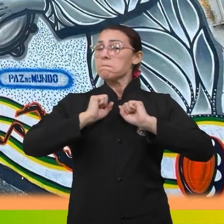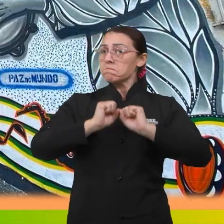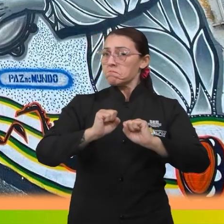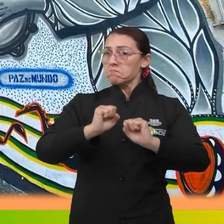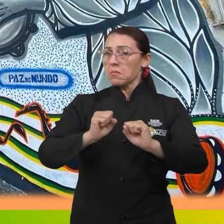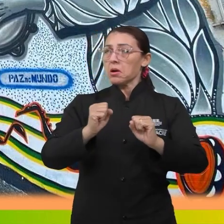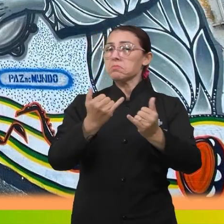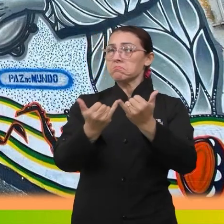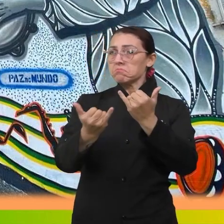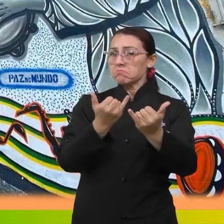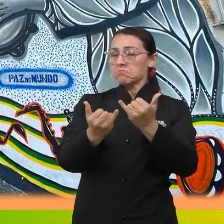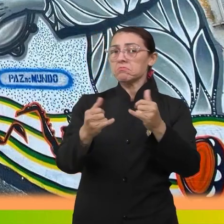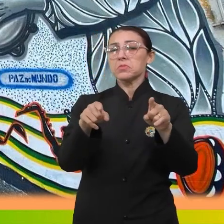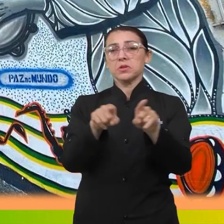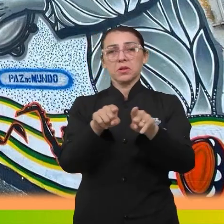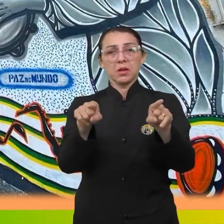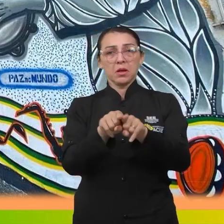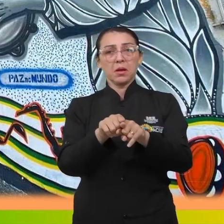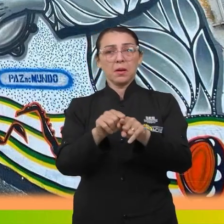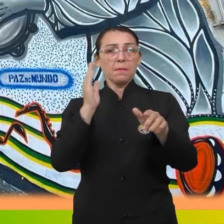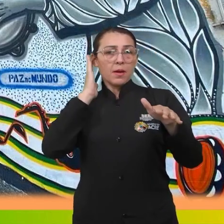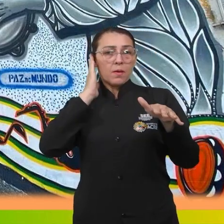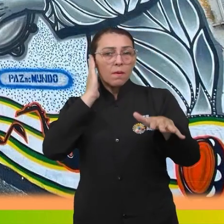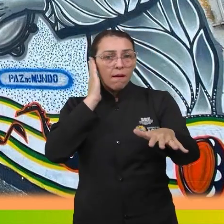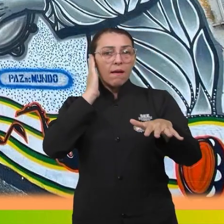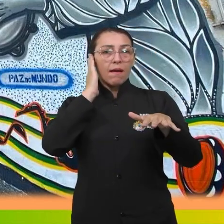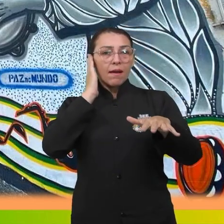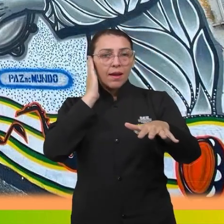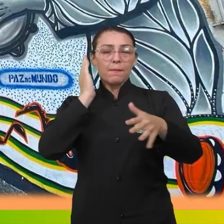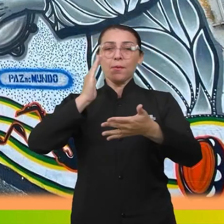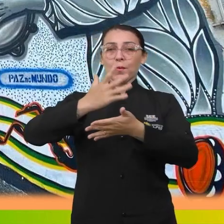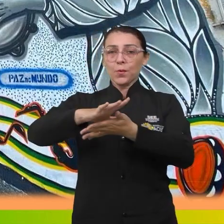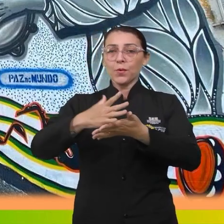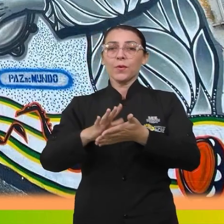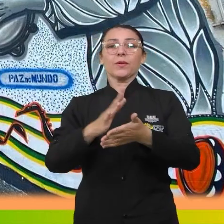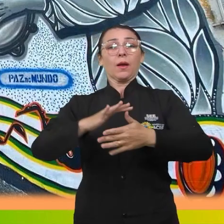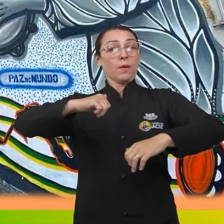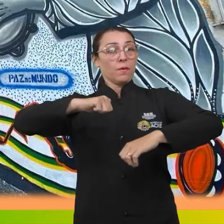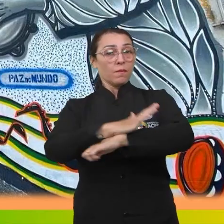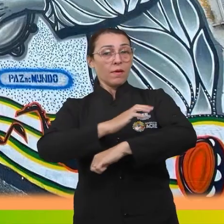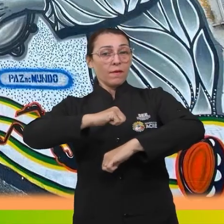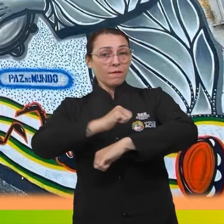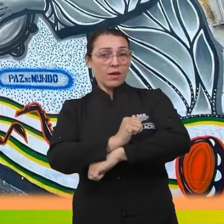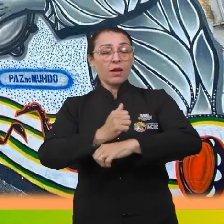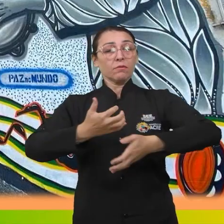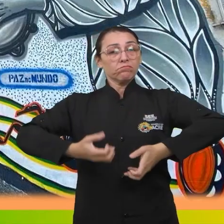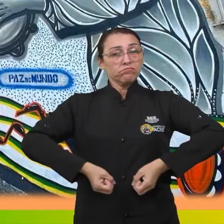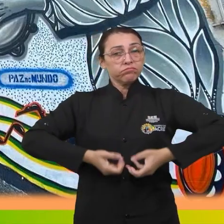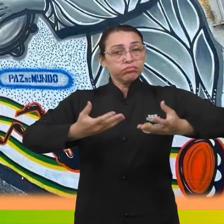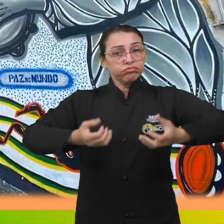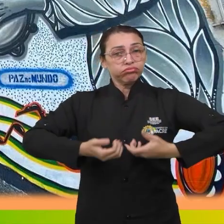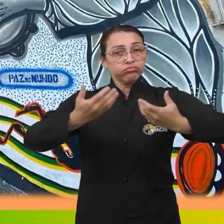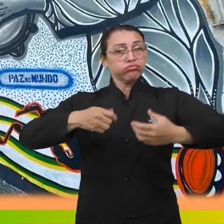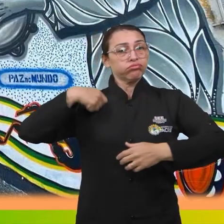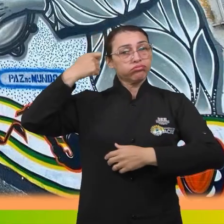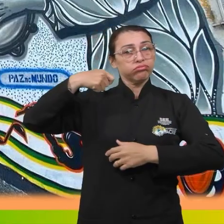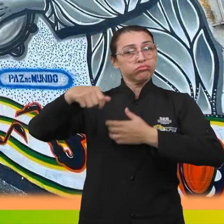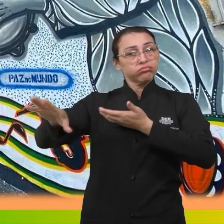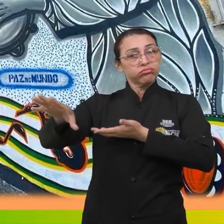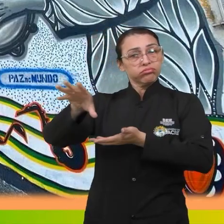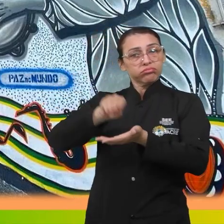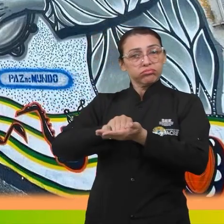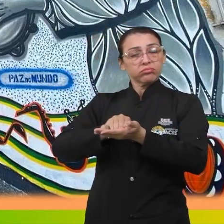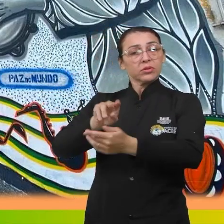Será? A música também, do rap, o samba e o funk também são manifestações artísticas herdadas